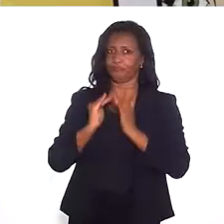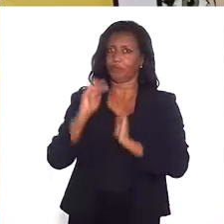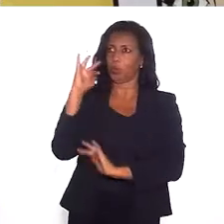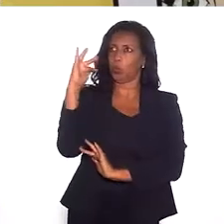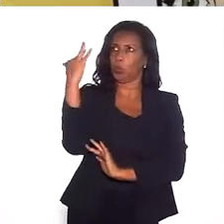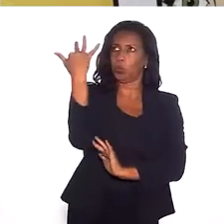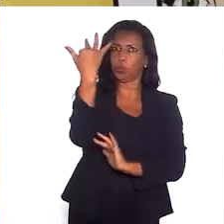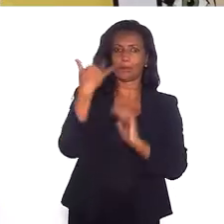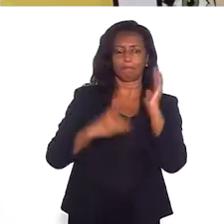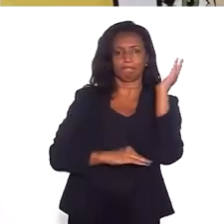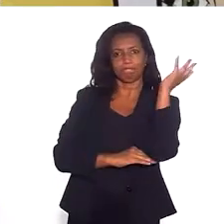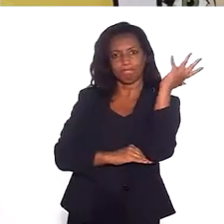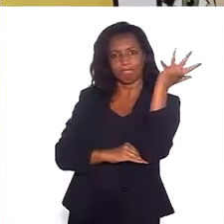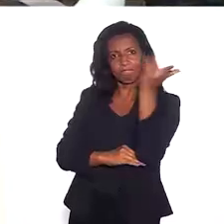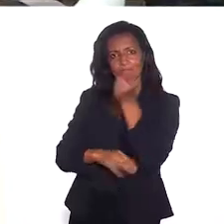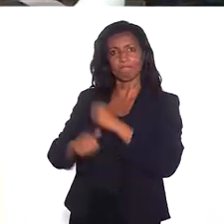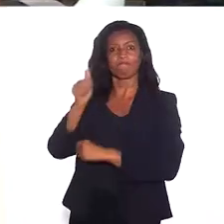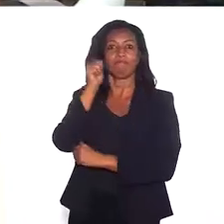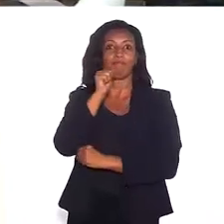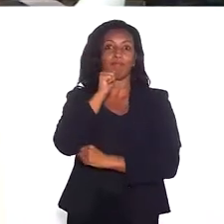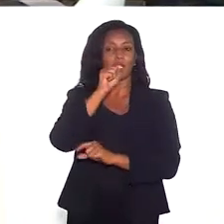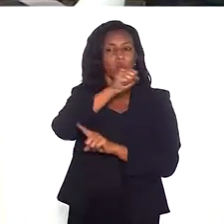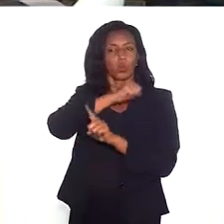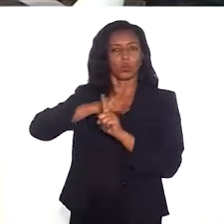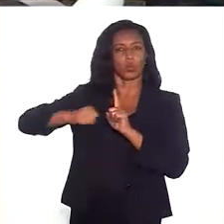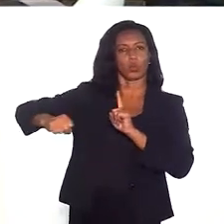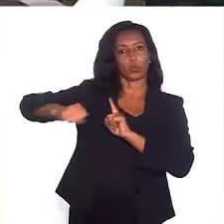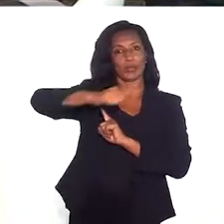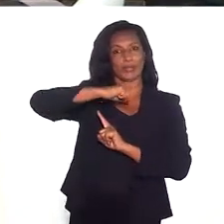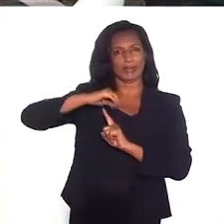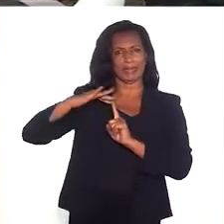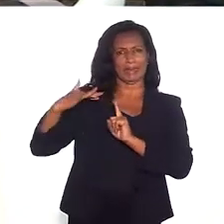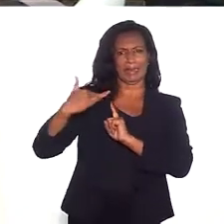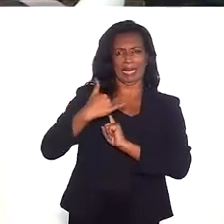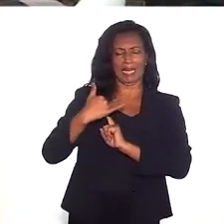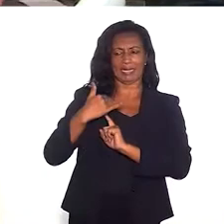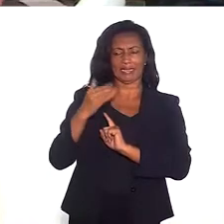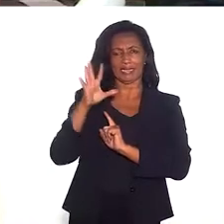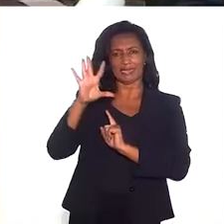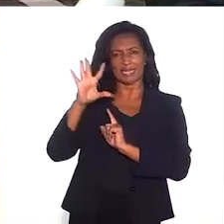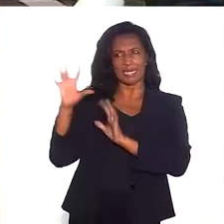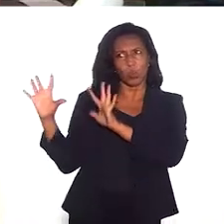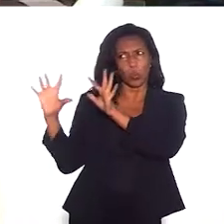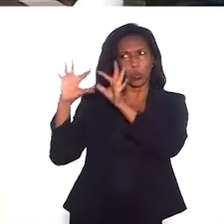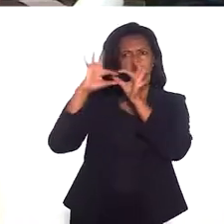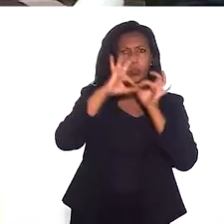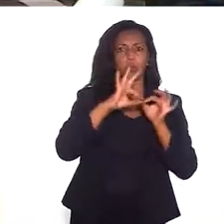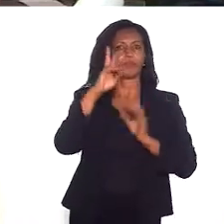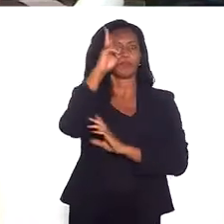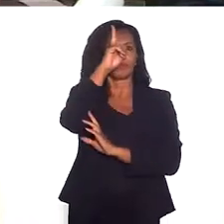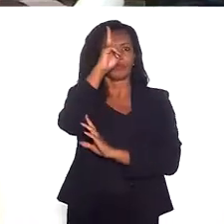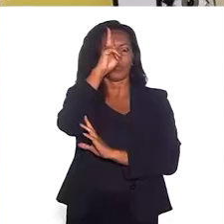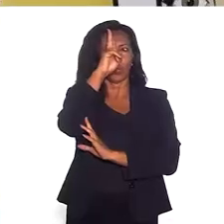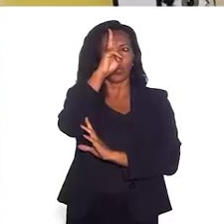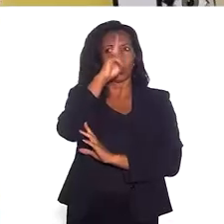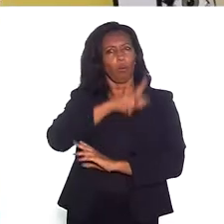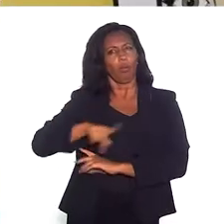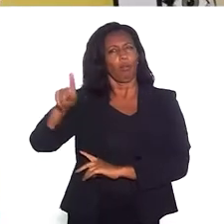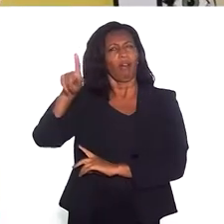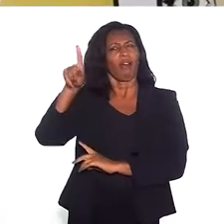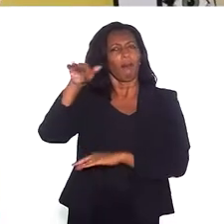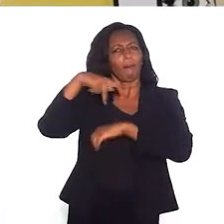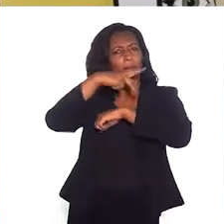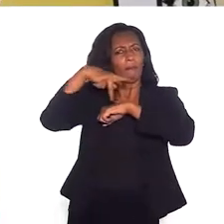meio ambiente e a mulher em uma sociedade patriarcal, nesse contexto histórico-social da França